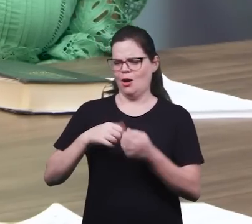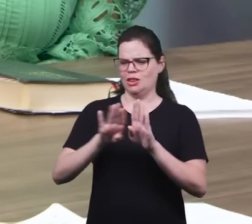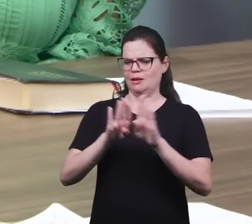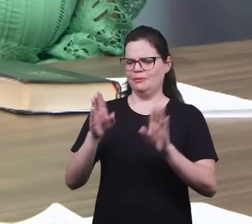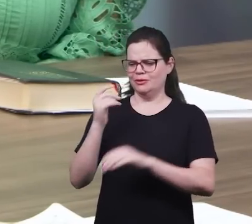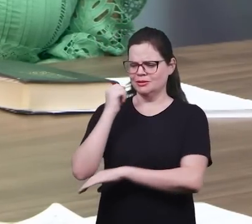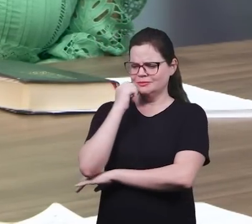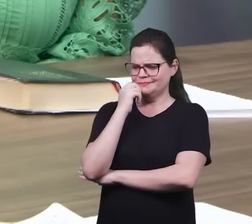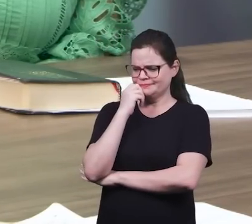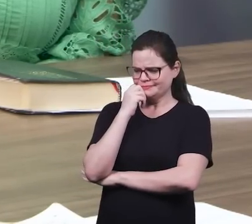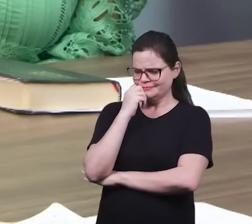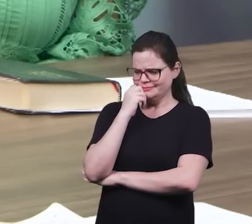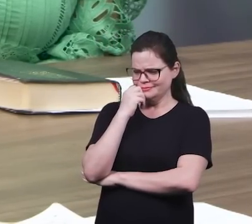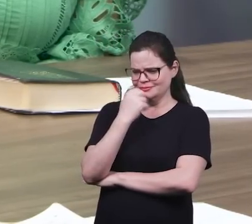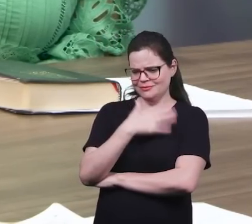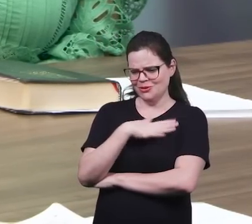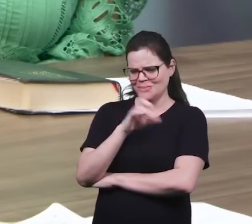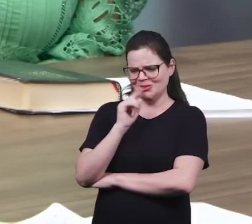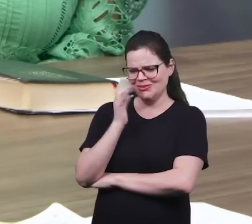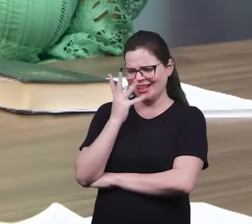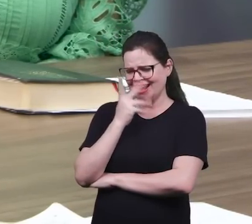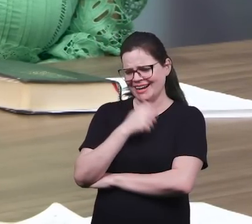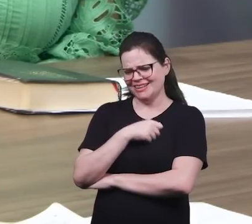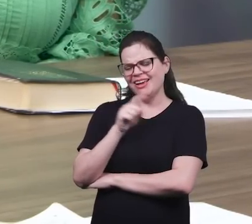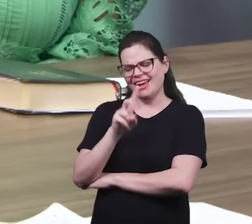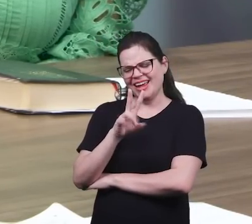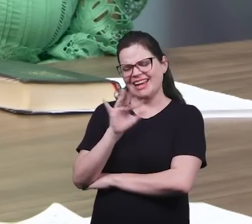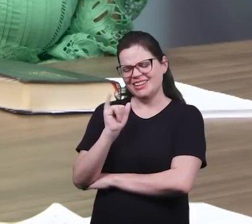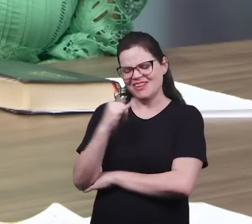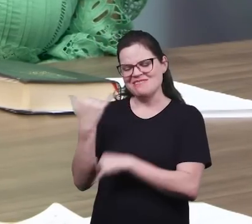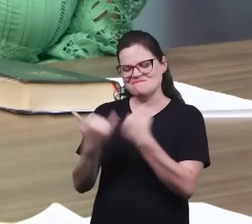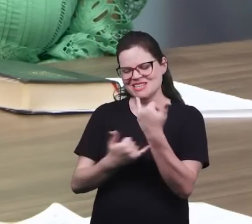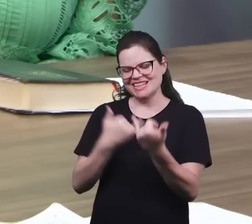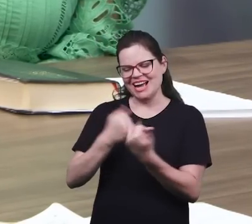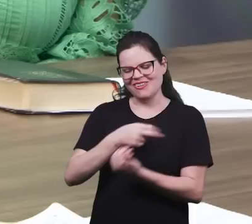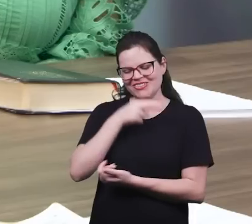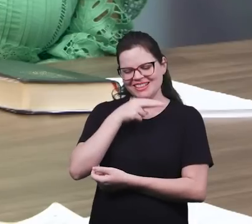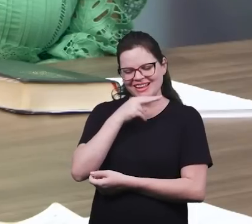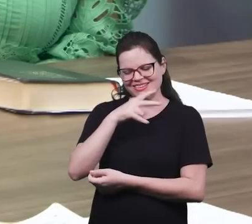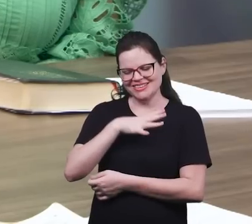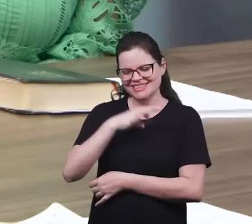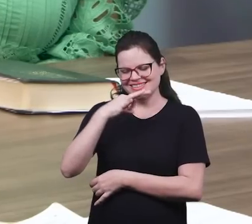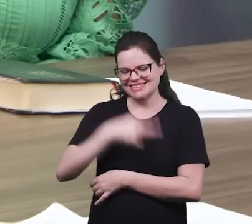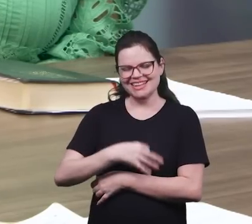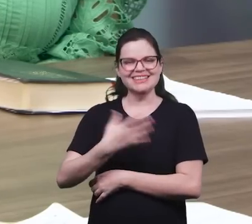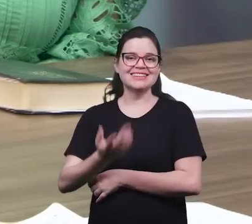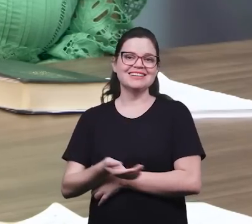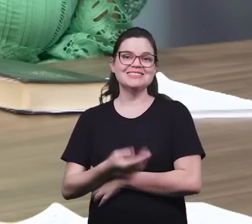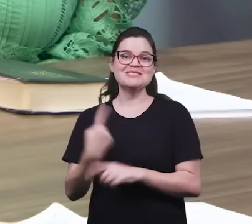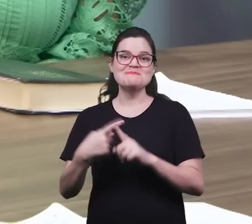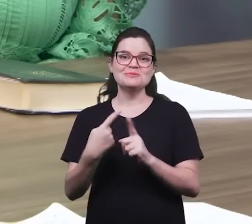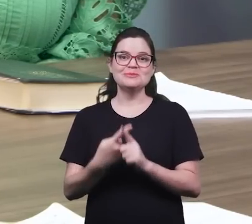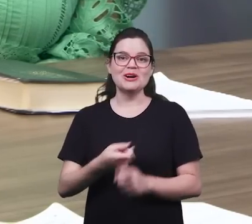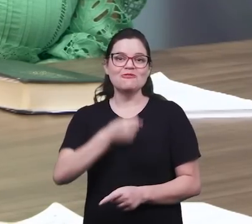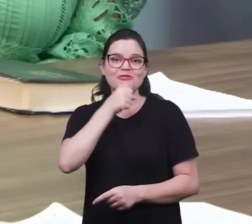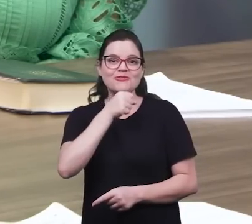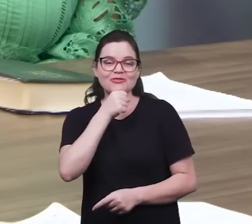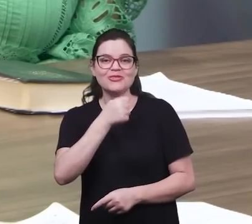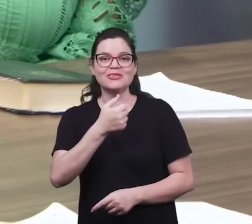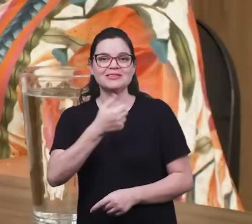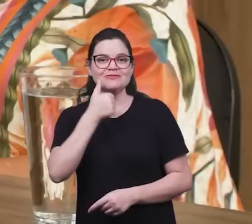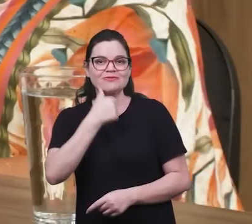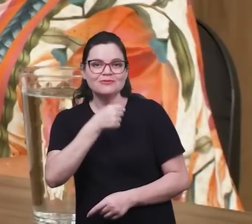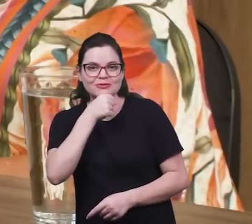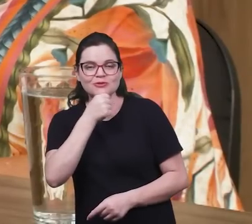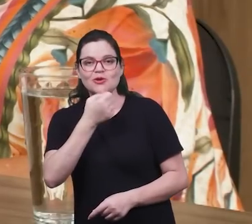pensando, ele vai brincar com os netos, vai ser o mais amado, né? Tem brincadeira com o avô e com a avó, então, na casa de vocês?